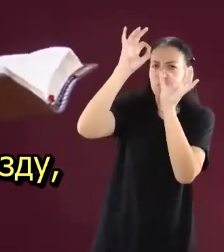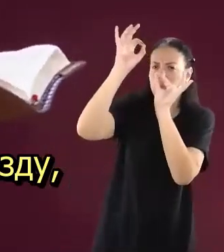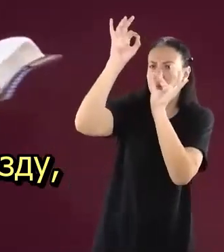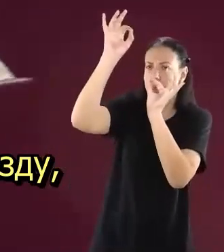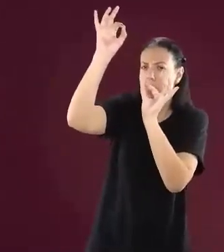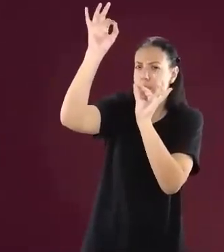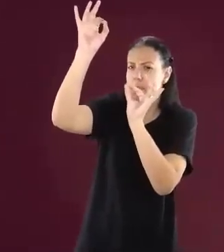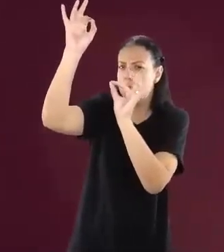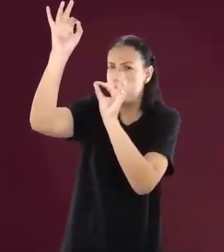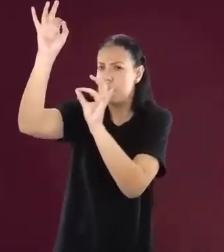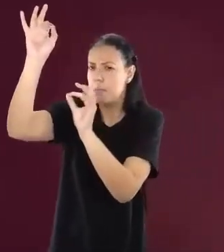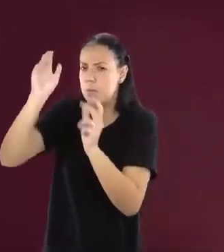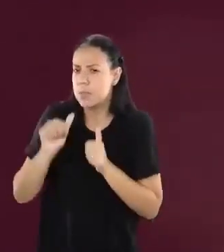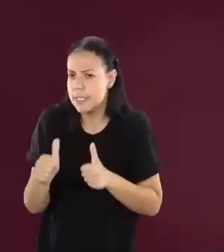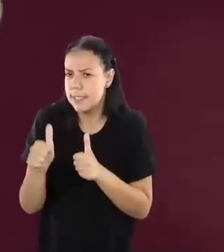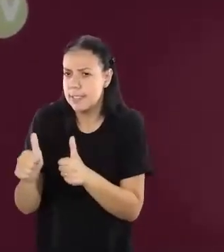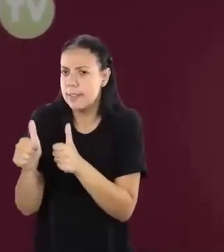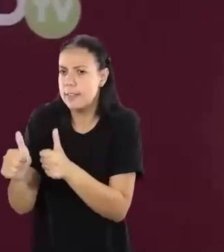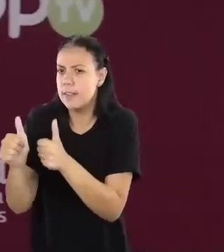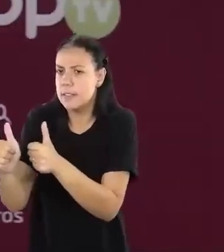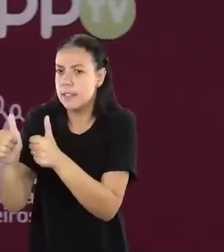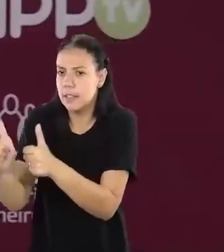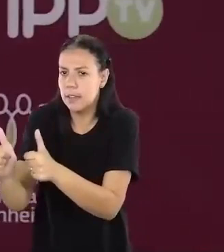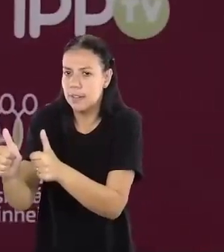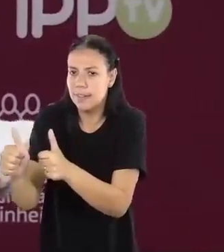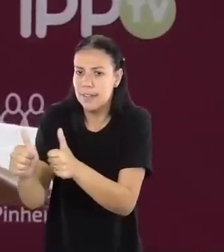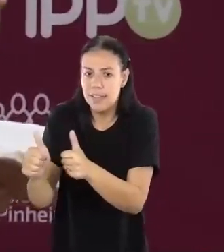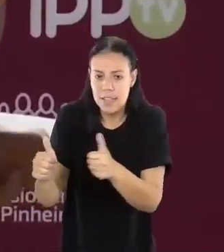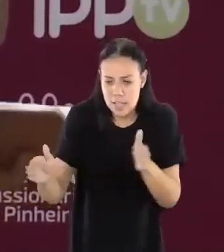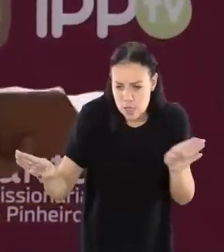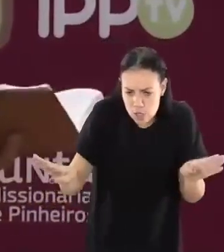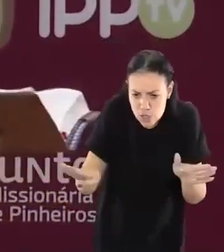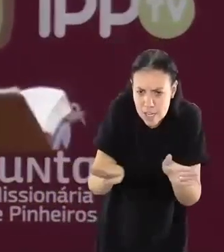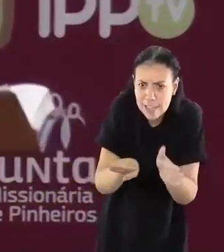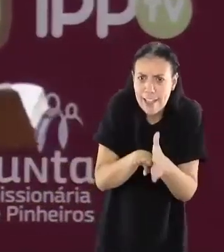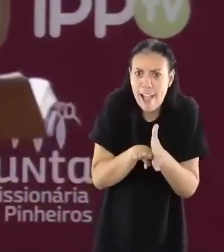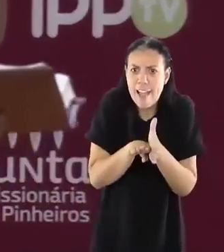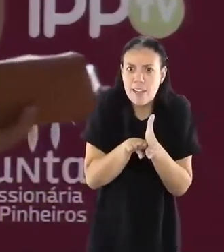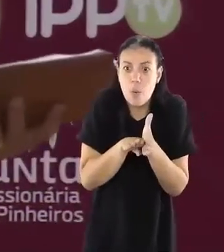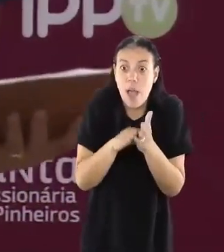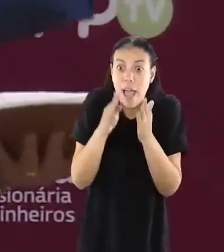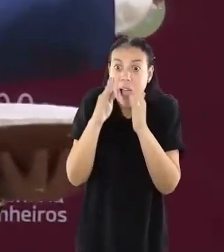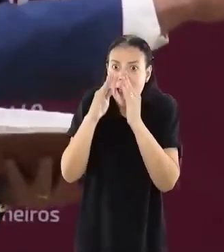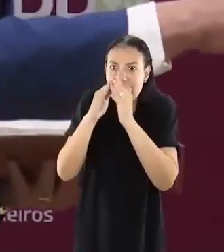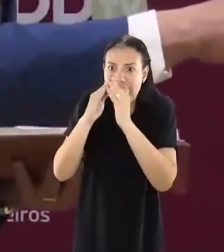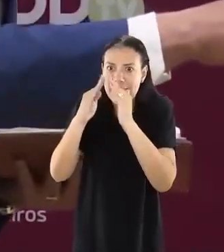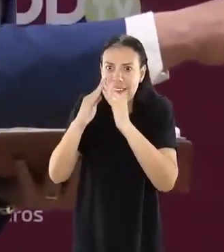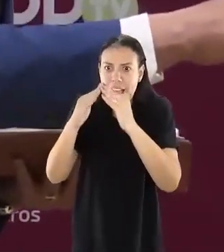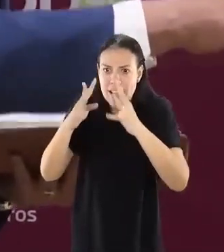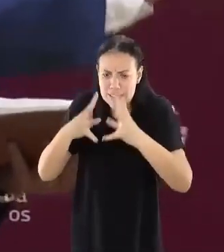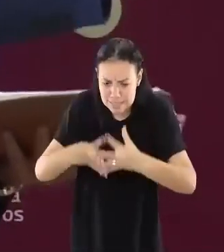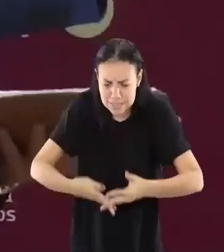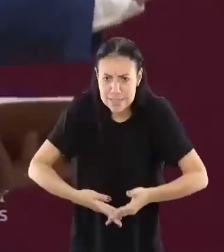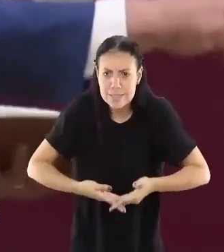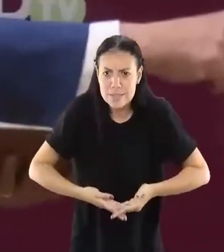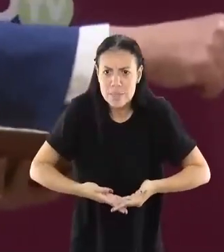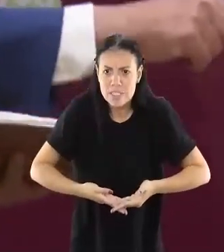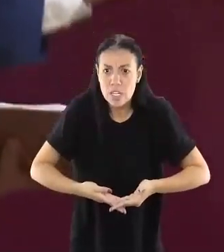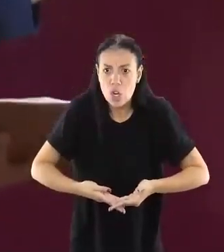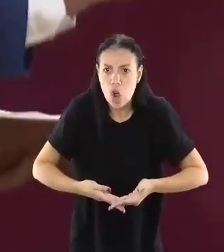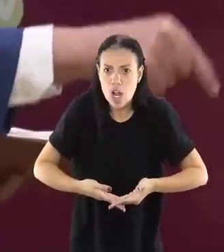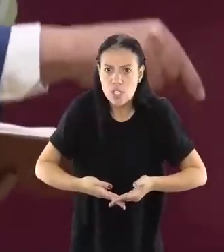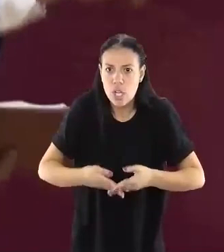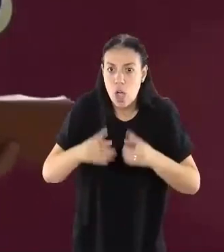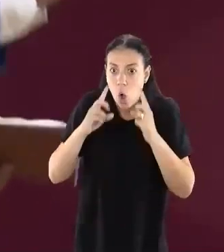júbilo, e entraram na casa, e não adoraram a José, e não adoraram a Maria, eles adoraram o menino Jesus, e se prostraram,